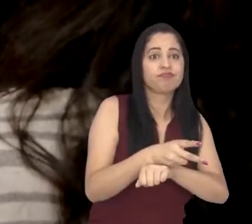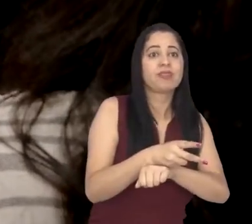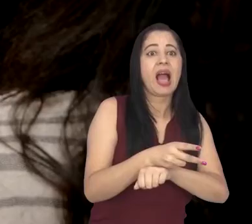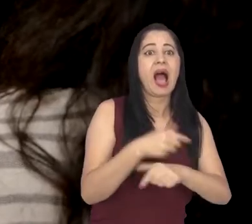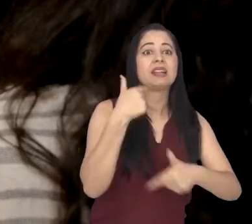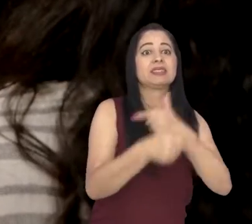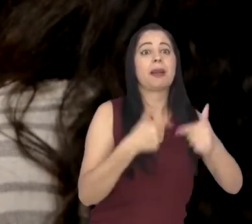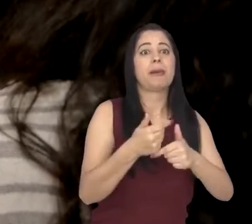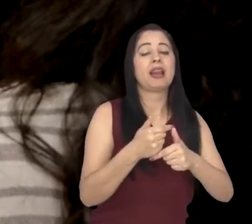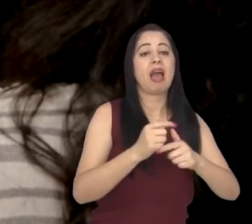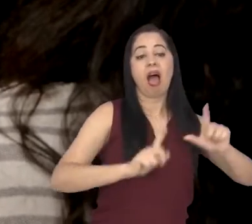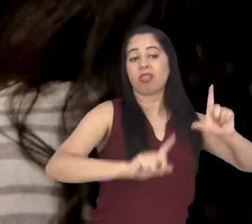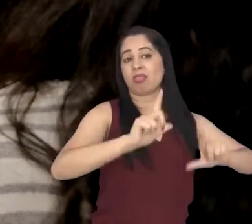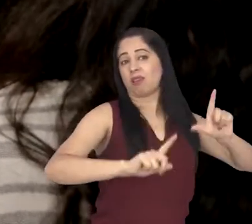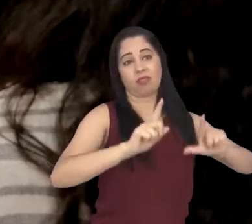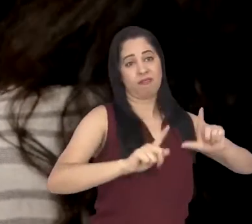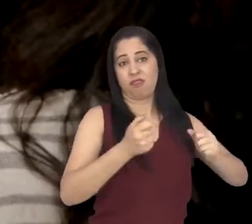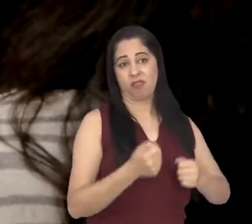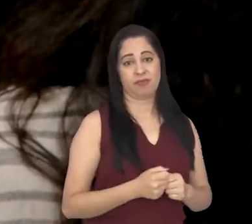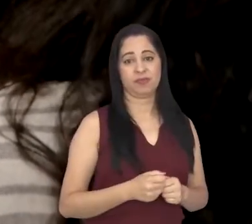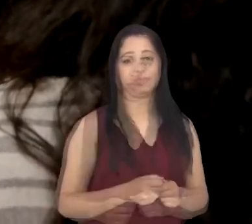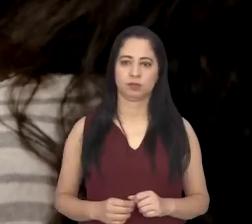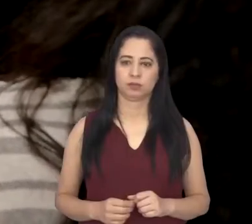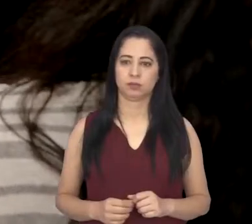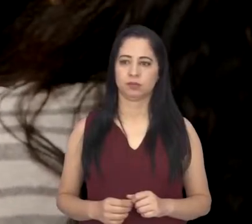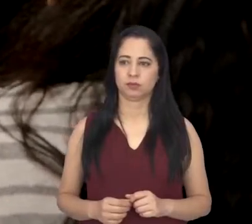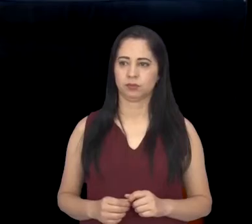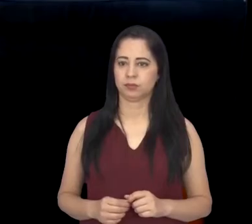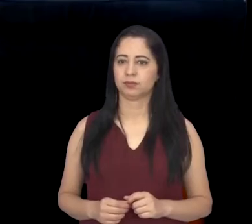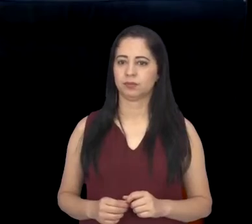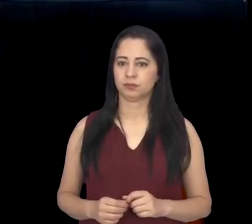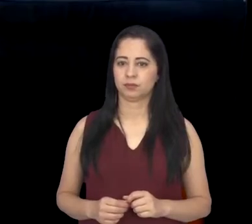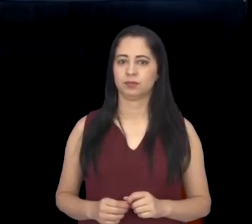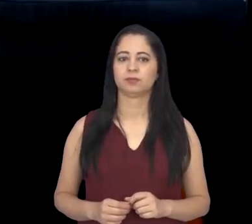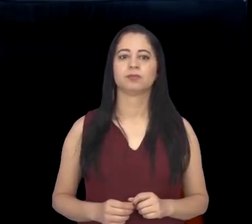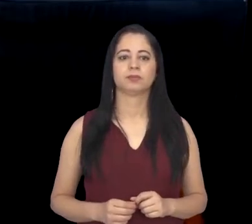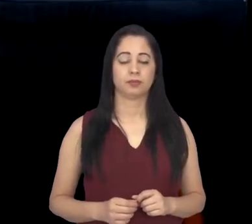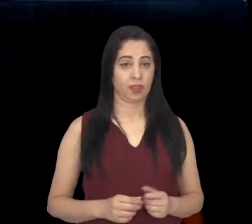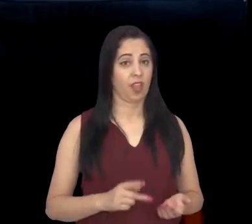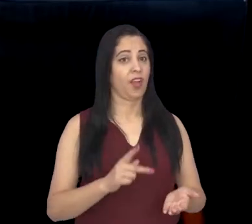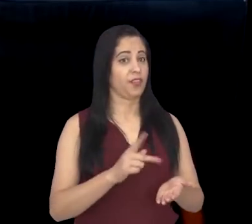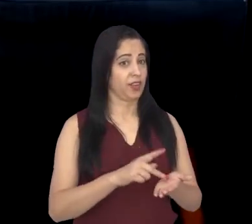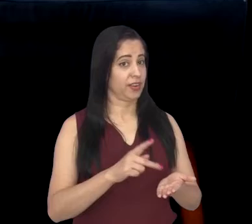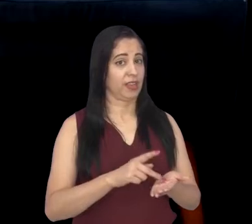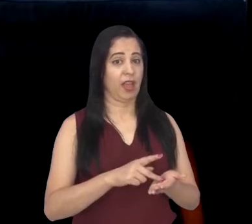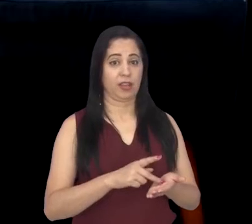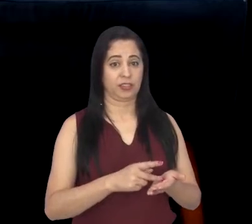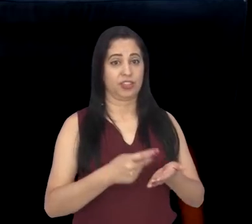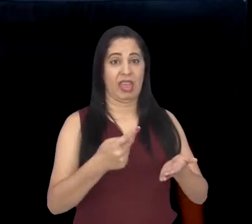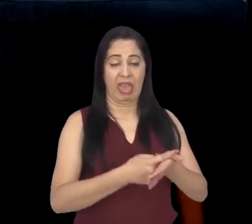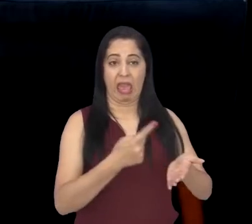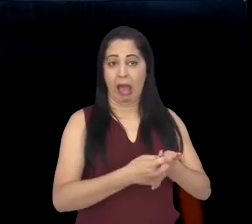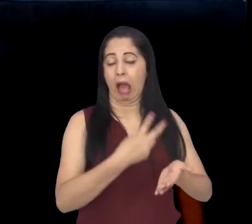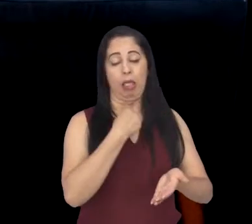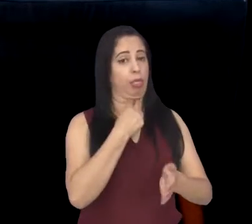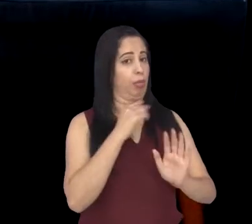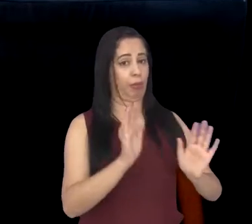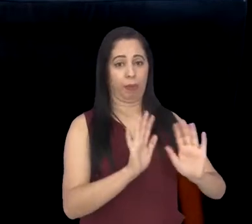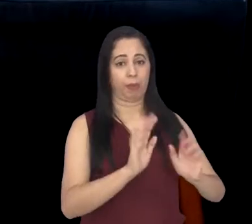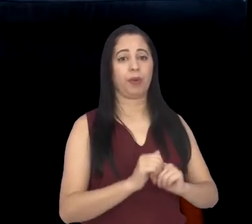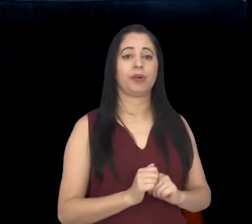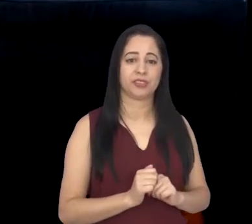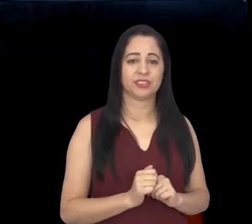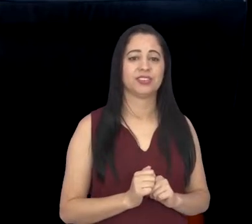eram 2, 3 minutos que você tinha no jornal. E não podia errar, porque ainda era câmera de rolo. Para fazer a matéria, você tinha 200 pés de filme, o que